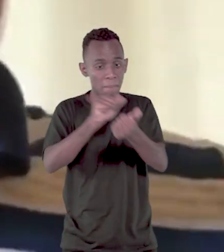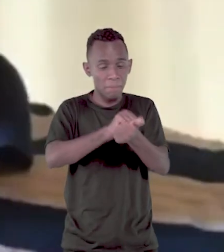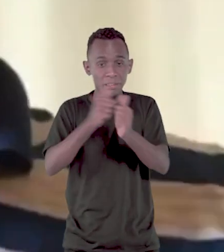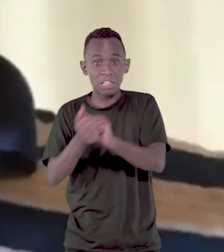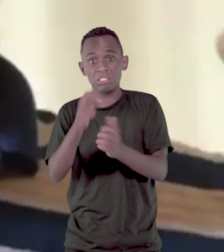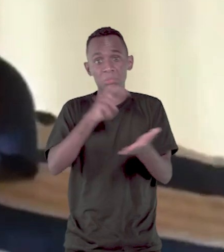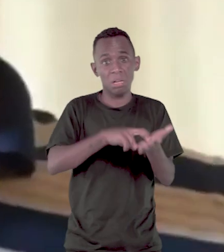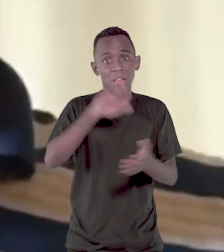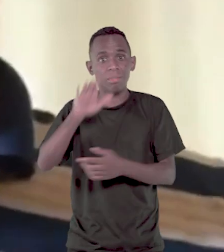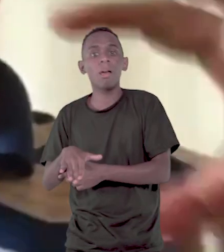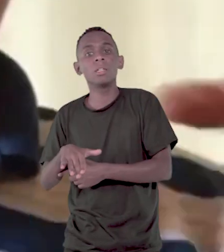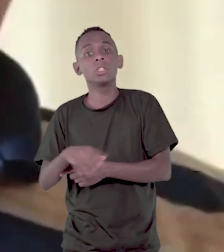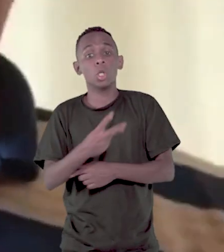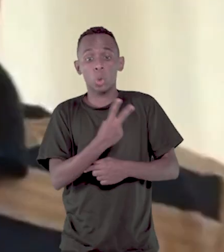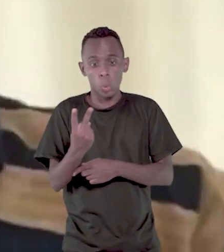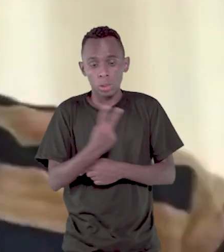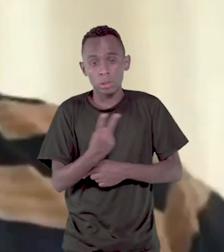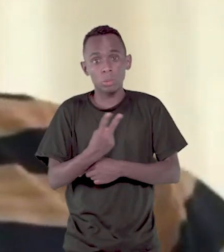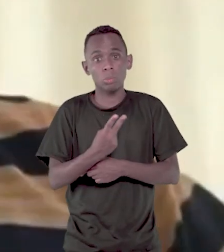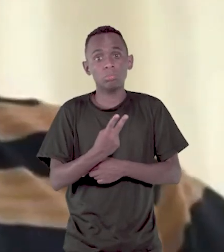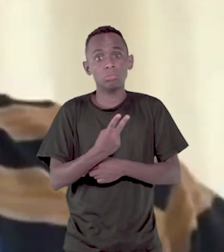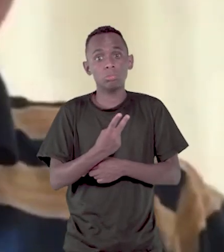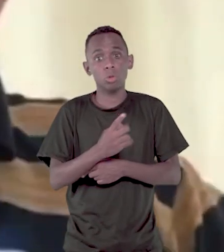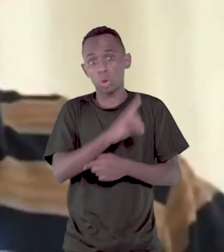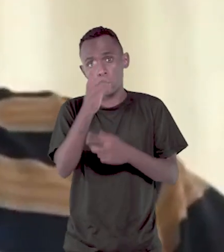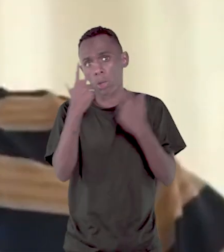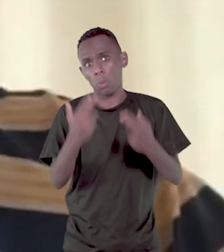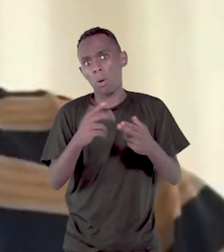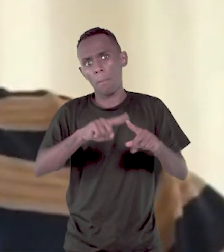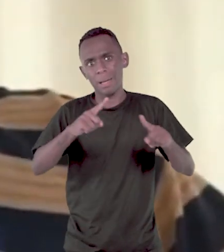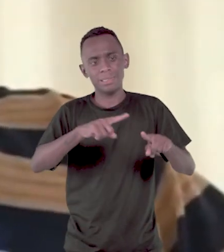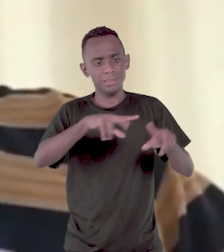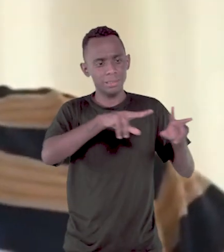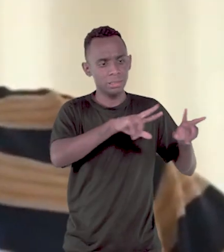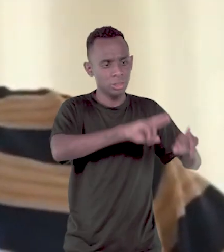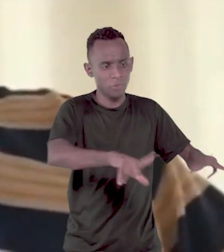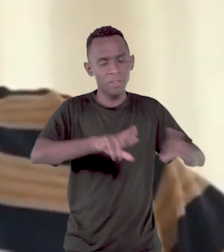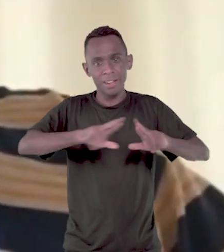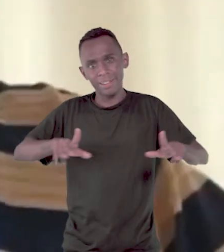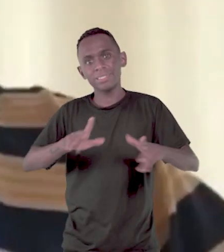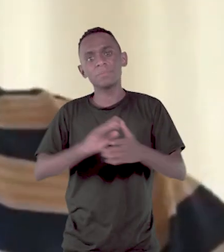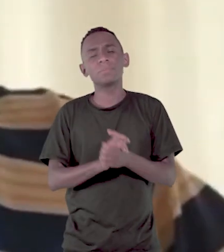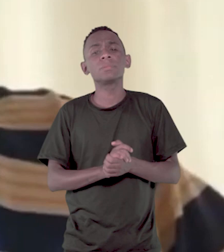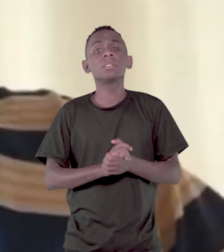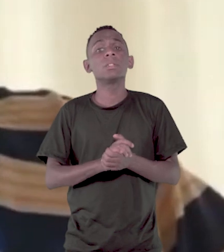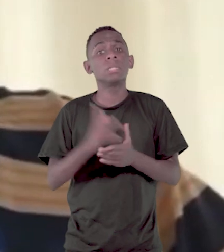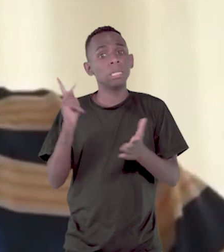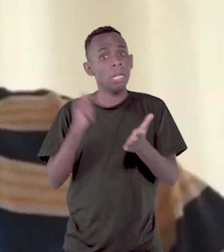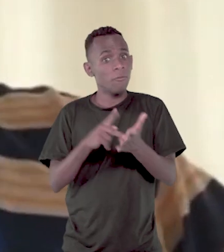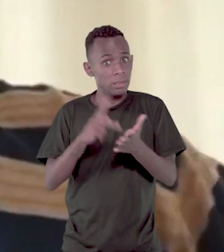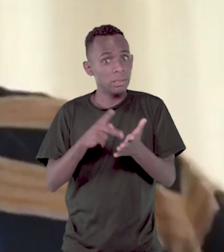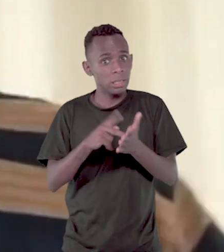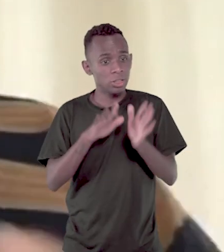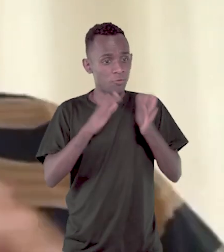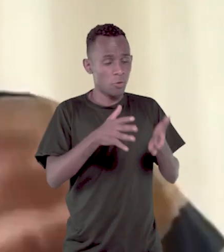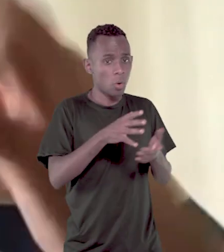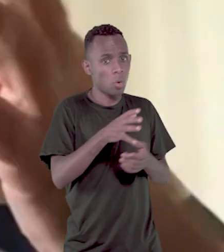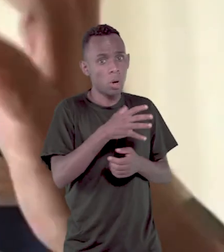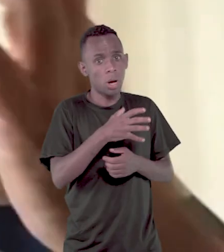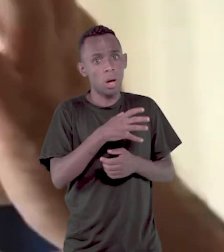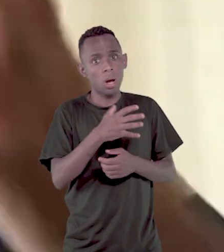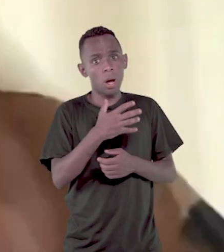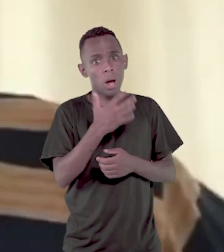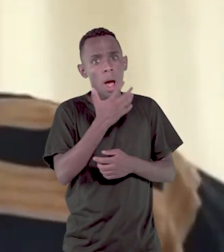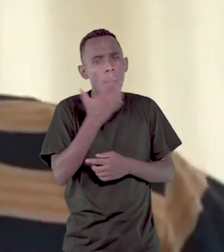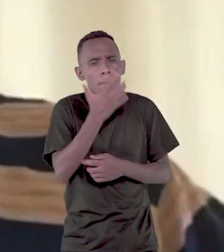dois seres diferentes fazendo duas coisas diferentes. E esse romance, na verdade, né, ele foi terminado